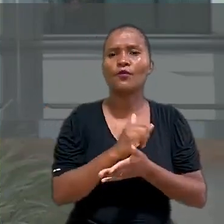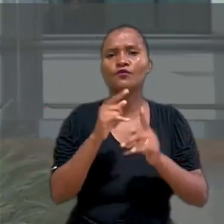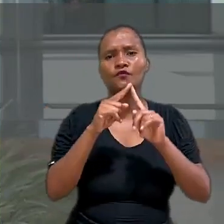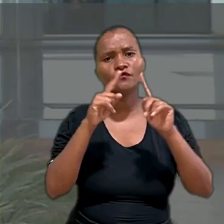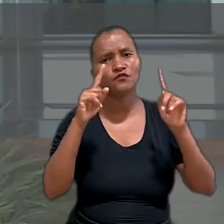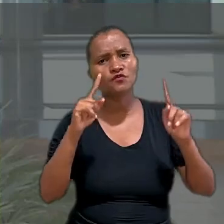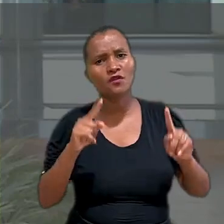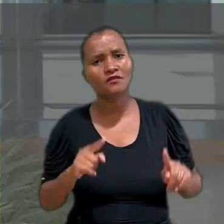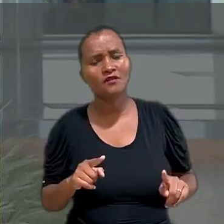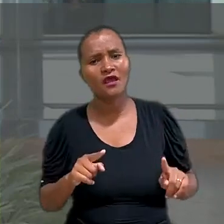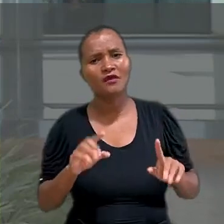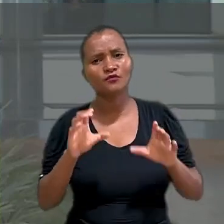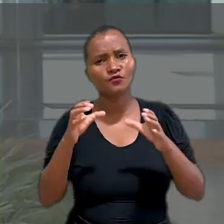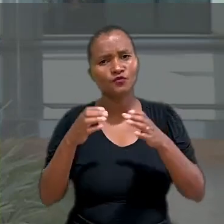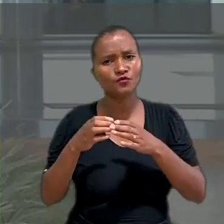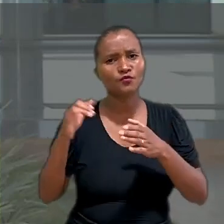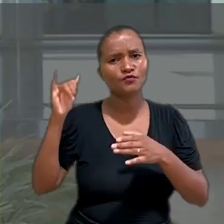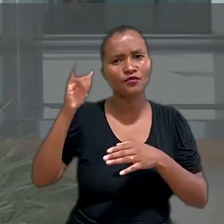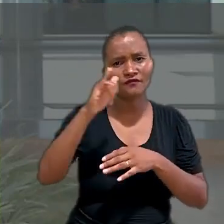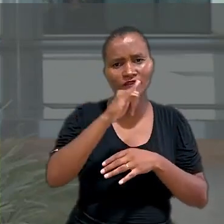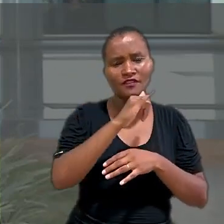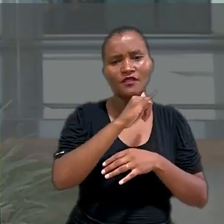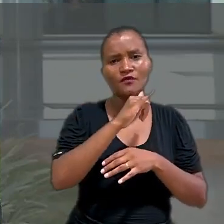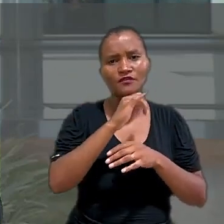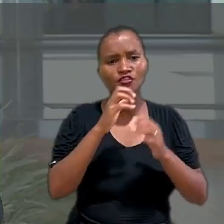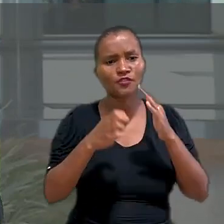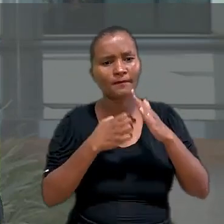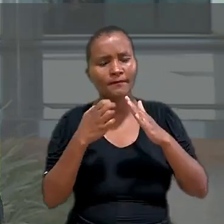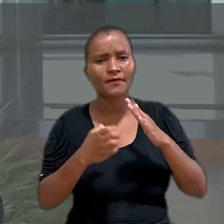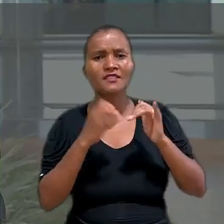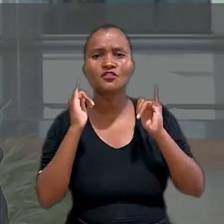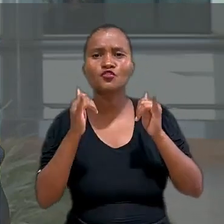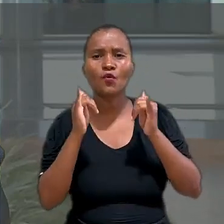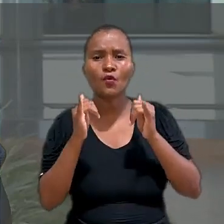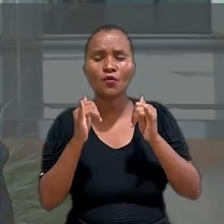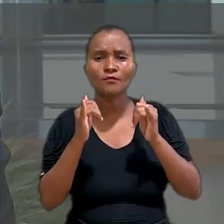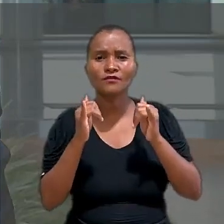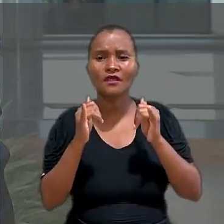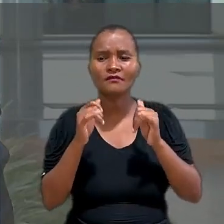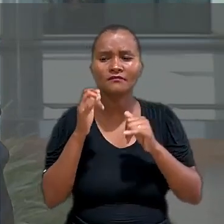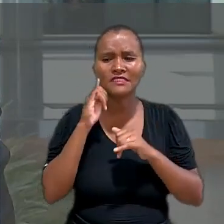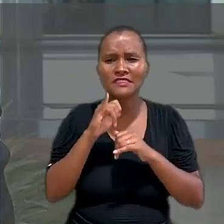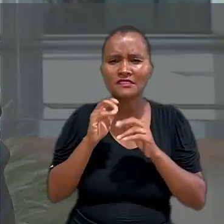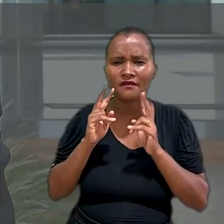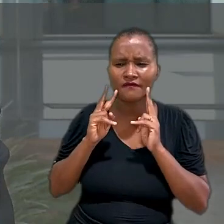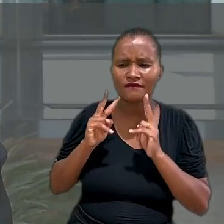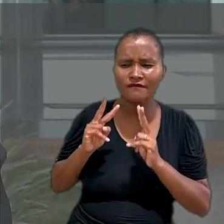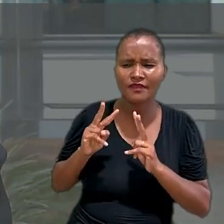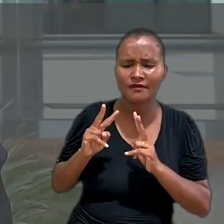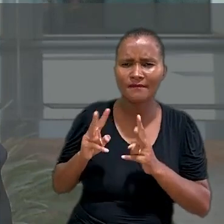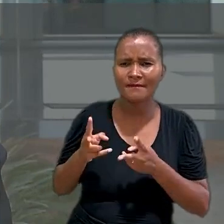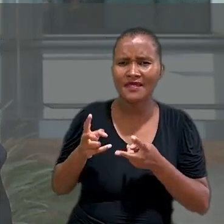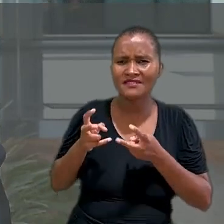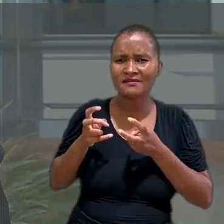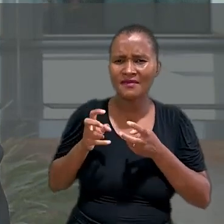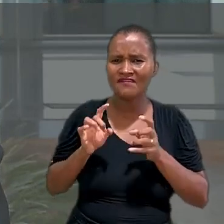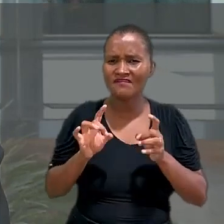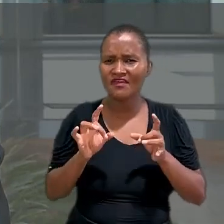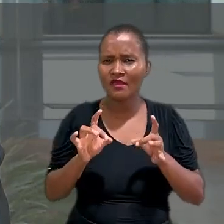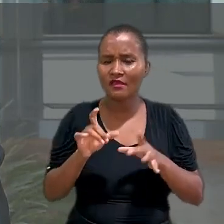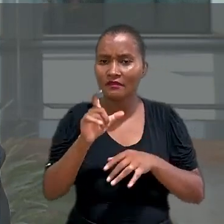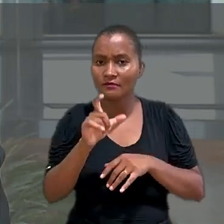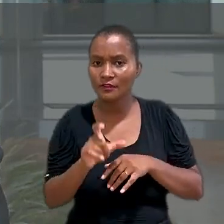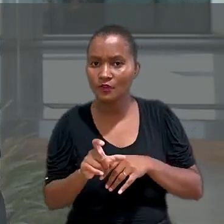os funcionários de companhias aéreas, de empresas de ônibus, para que, visualizando uma potencial situação de tráfico